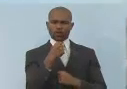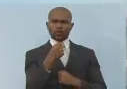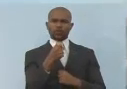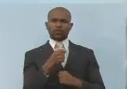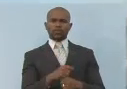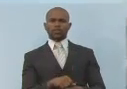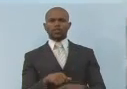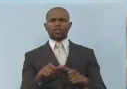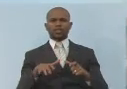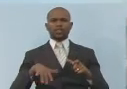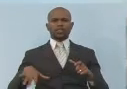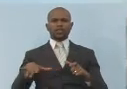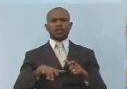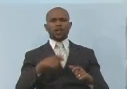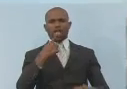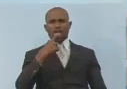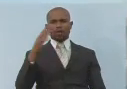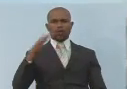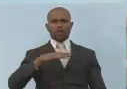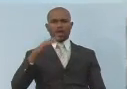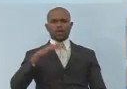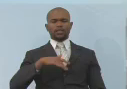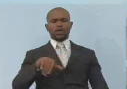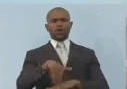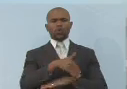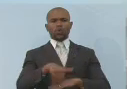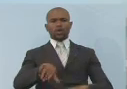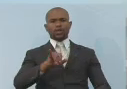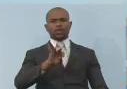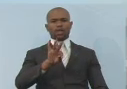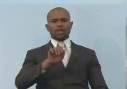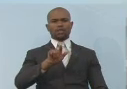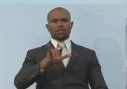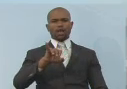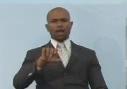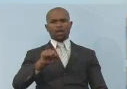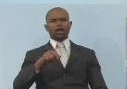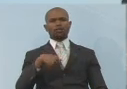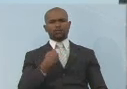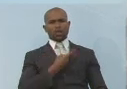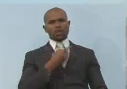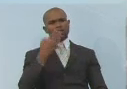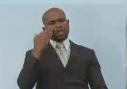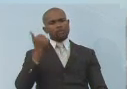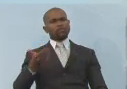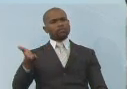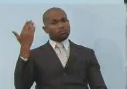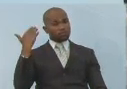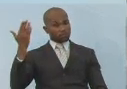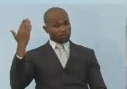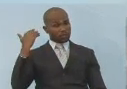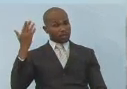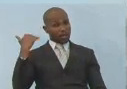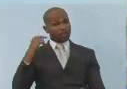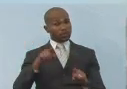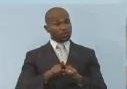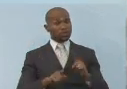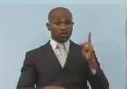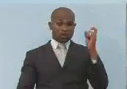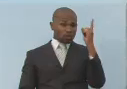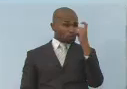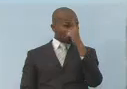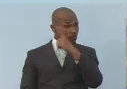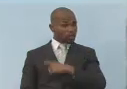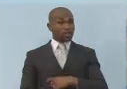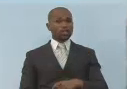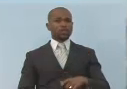lá na regional do Pimentas, na Rua Itália, e a gente sabe que no passado também era difícil, não tinha nem